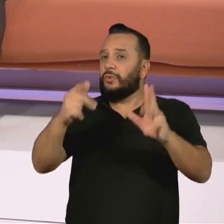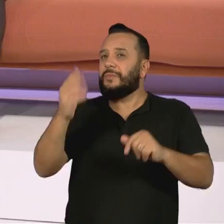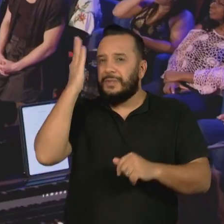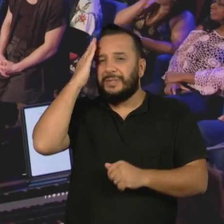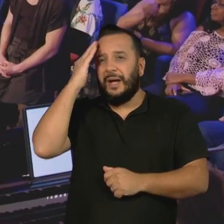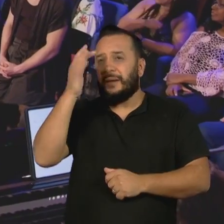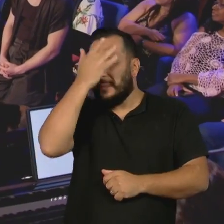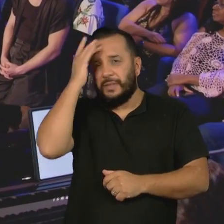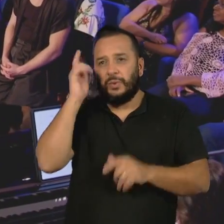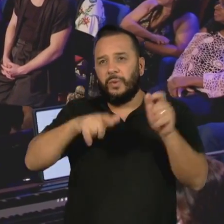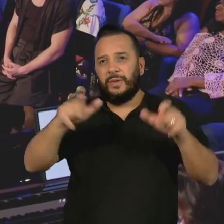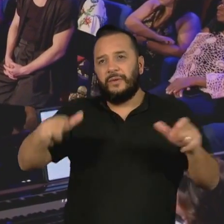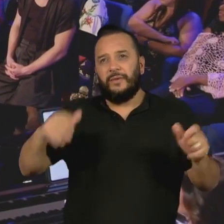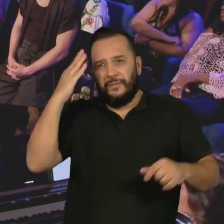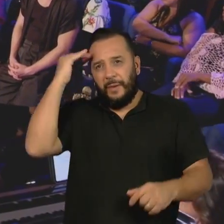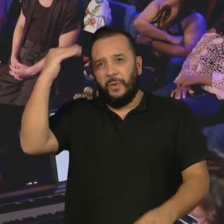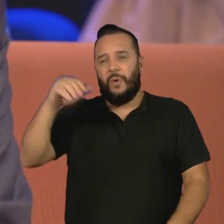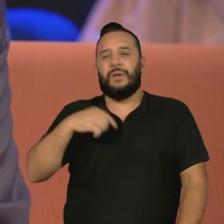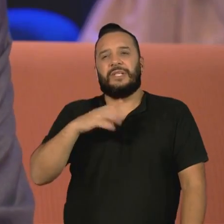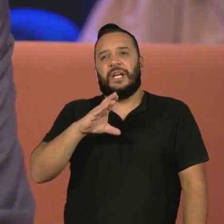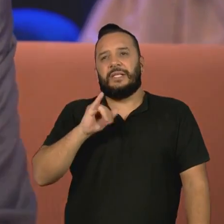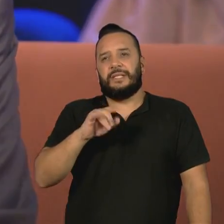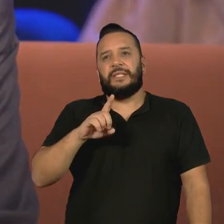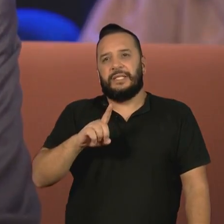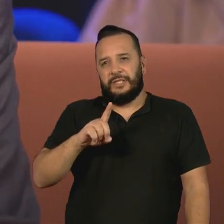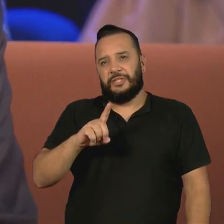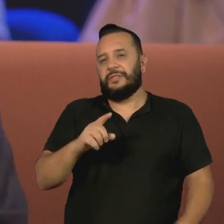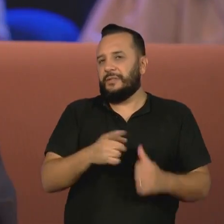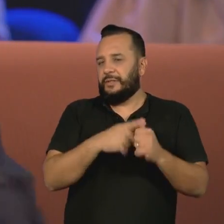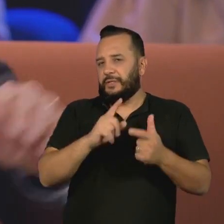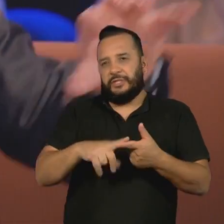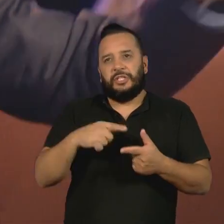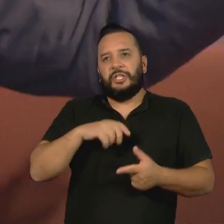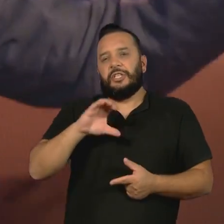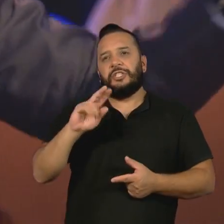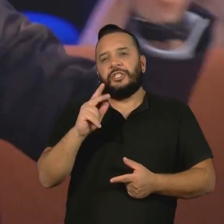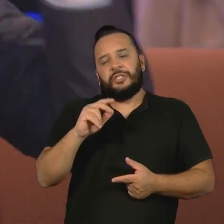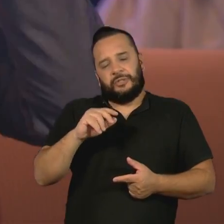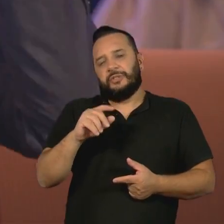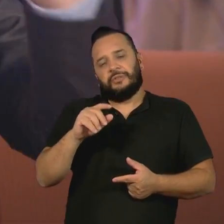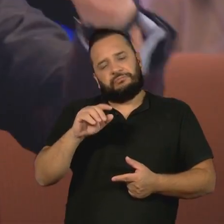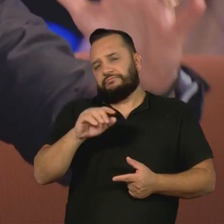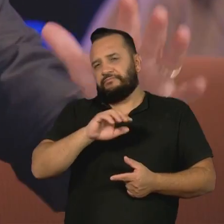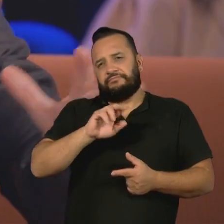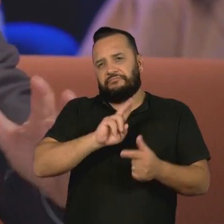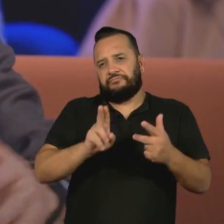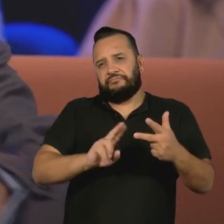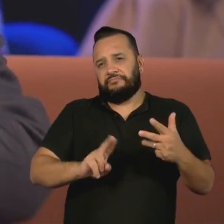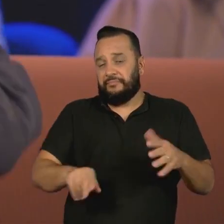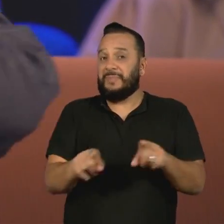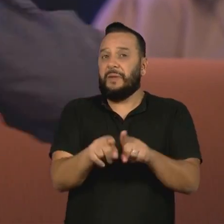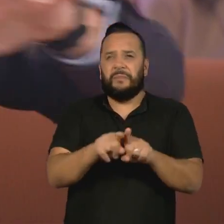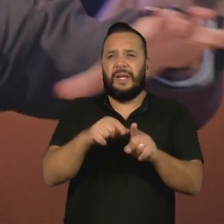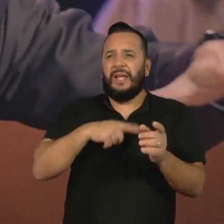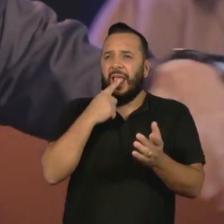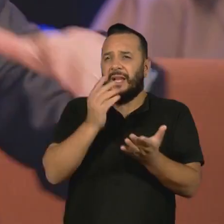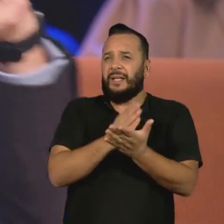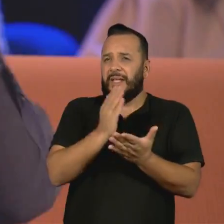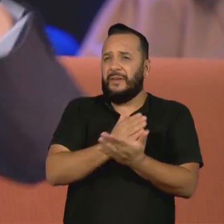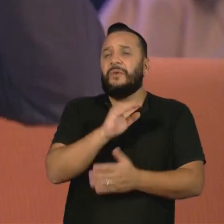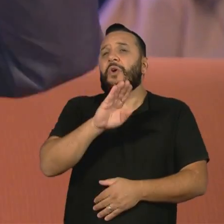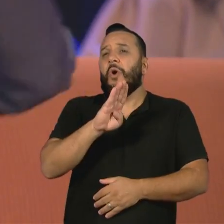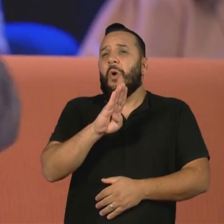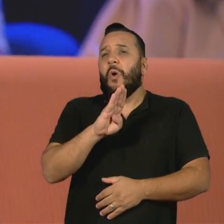quem são essas pessoas dessa geração. A gente se encontrava ali, os livros, Bruma de Avalon, na época todo mundo leu Bruma de Avalon, todo mundo